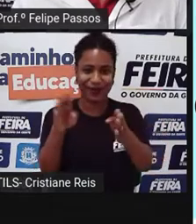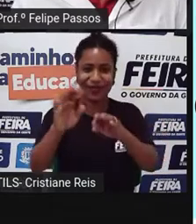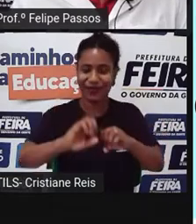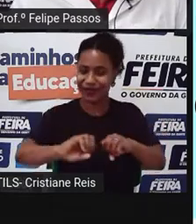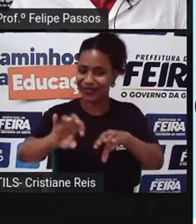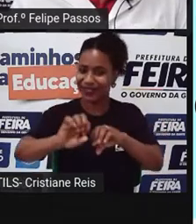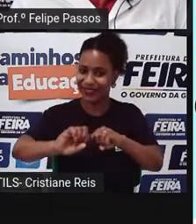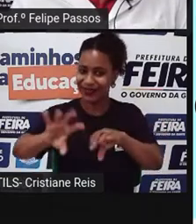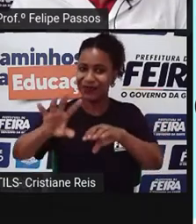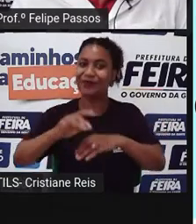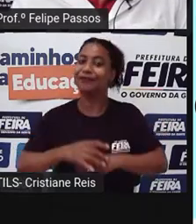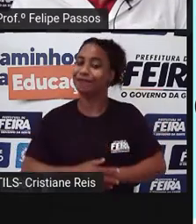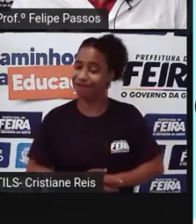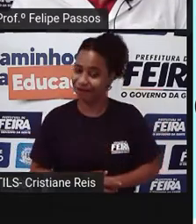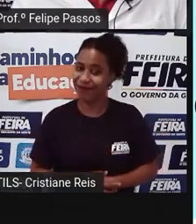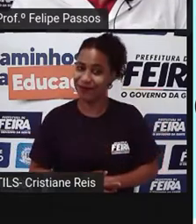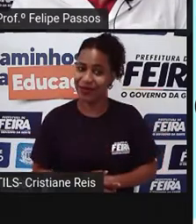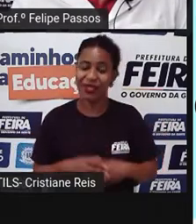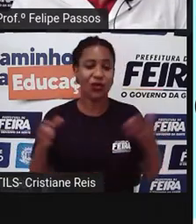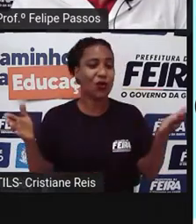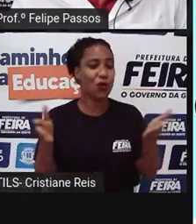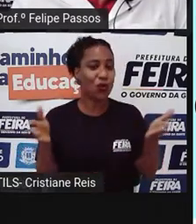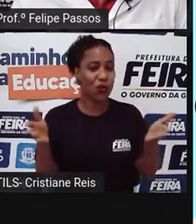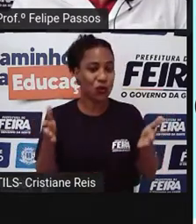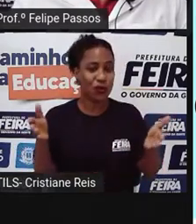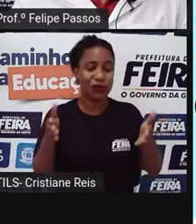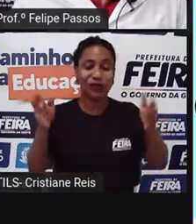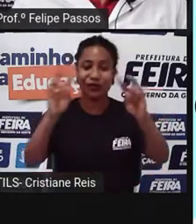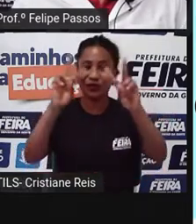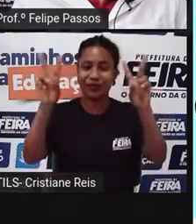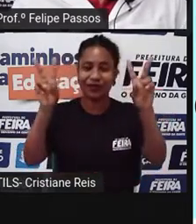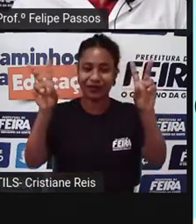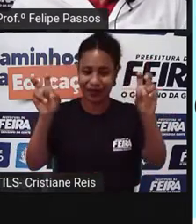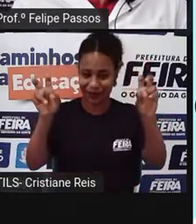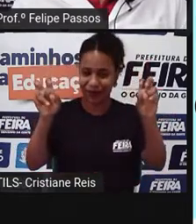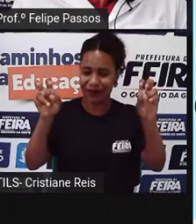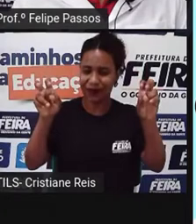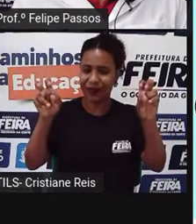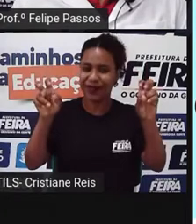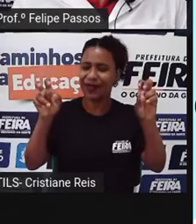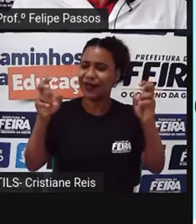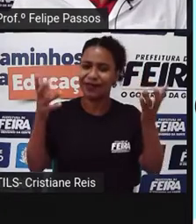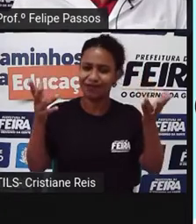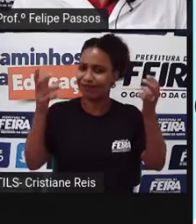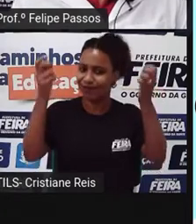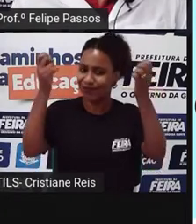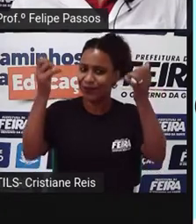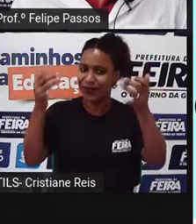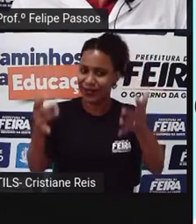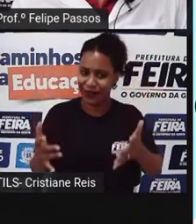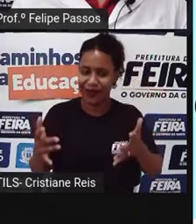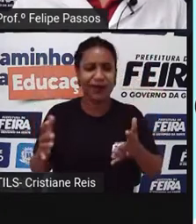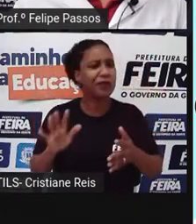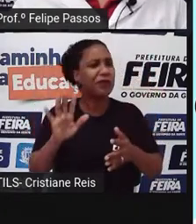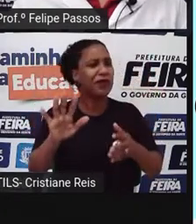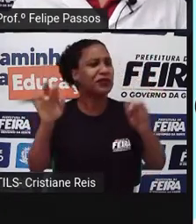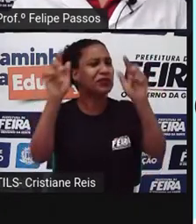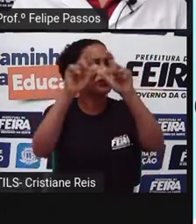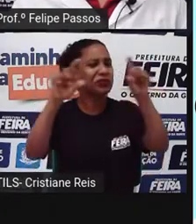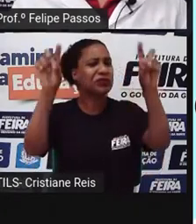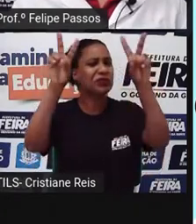Bom. Hoje eu vou falar sobre um tema que, a princípio, você pode dizer assim: oxe, gente, que importância tem falar disso,